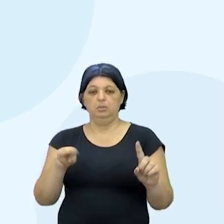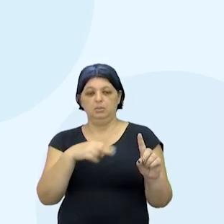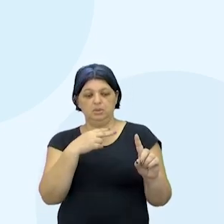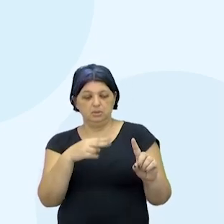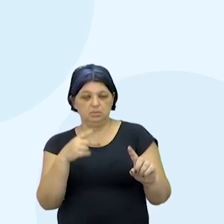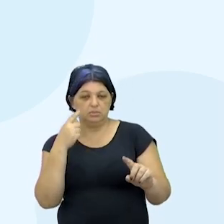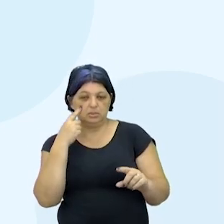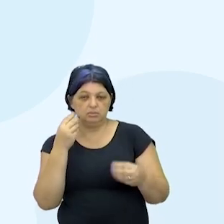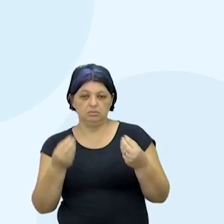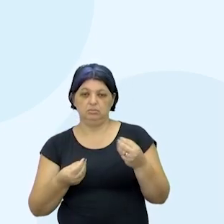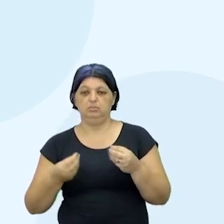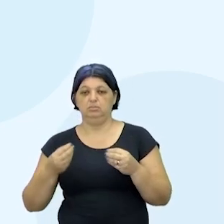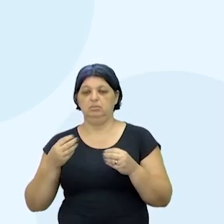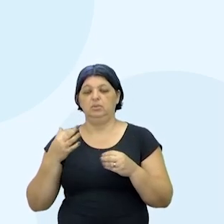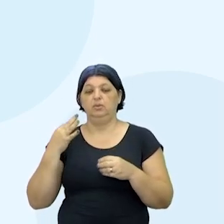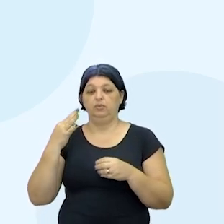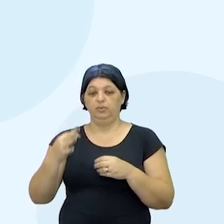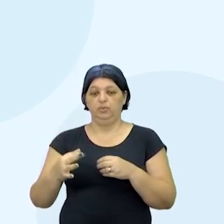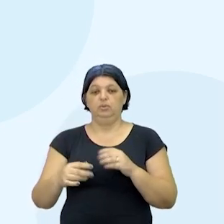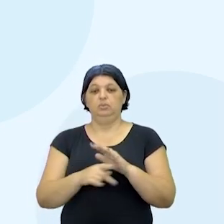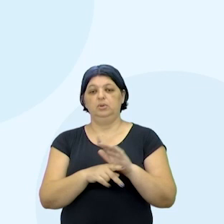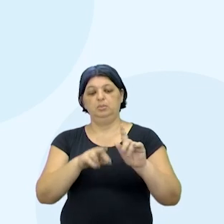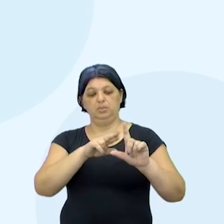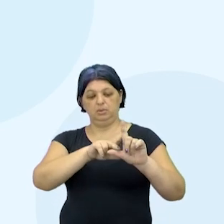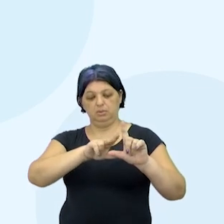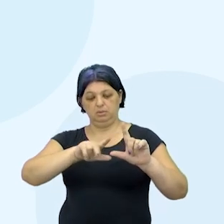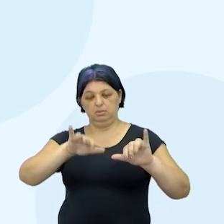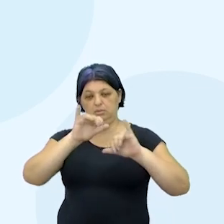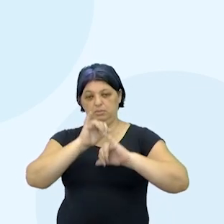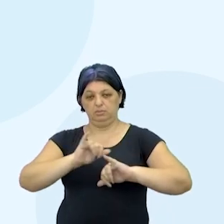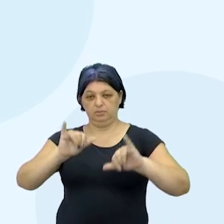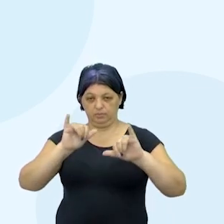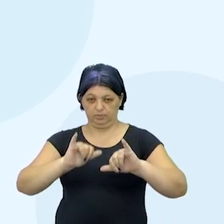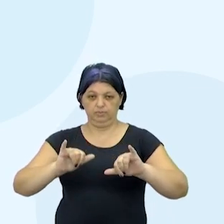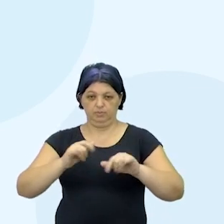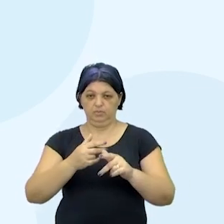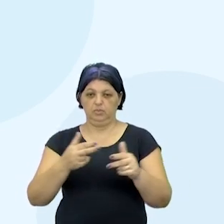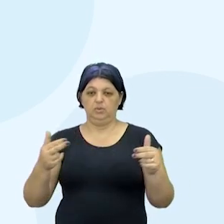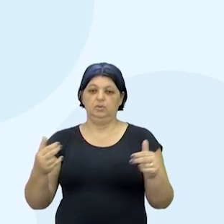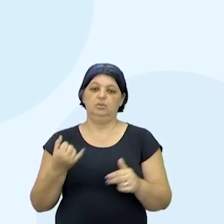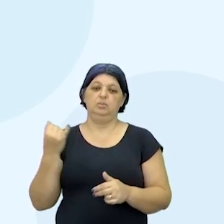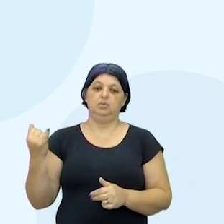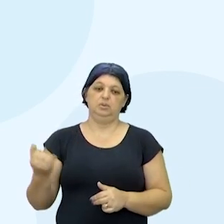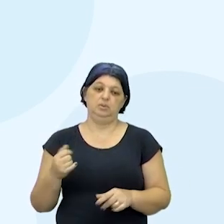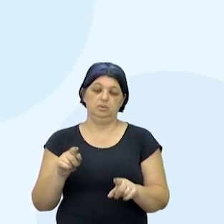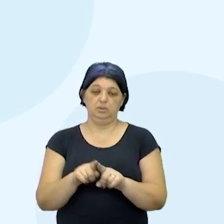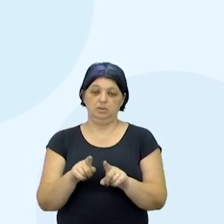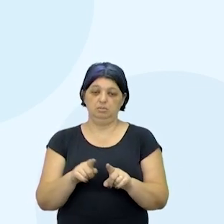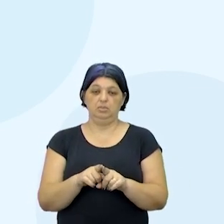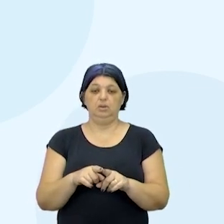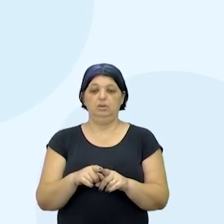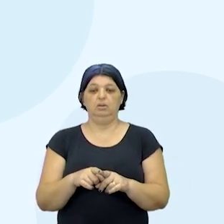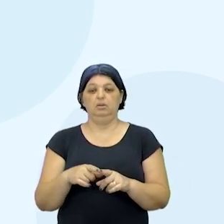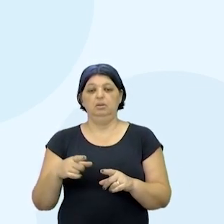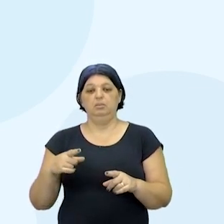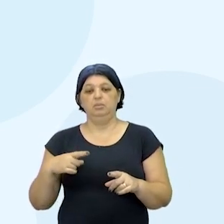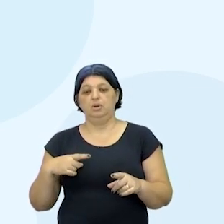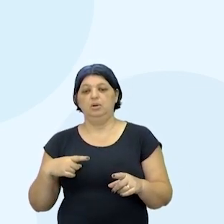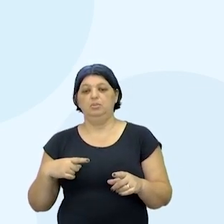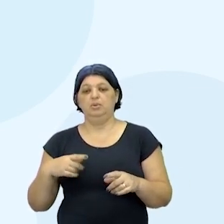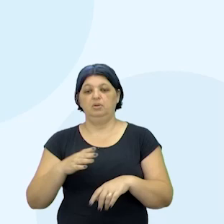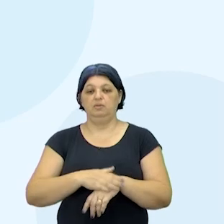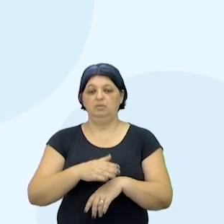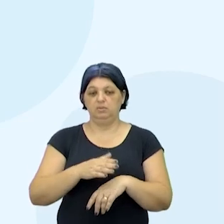divulgação pelas mídias de eventos esportivos e os fatores determinantes para maior ou menor cobertura